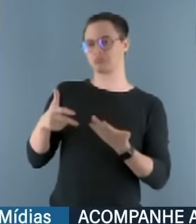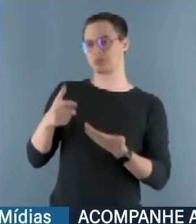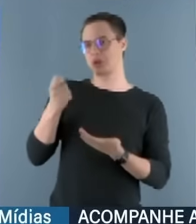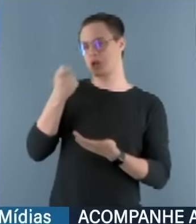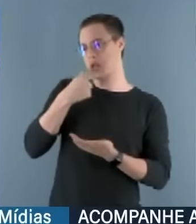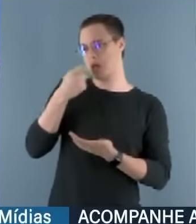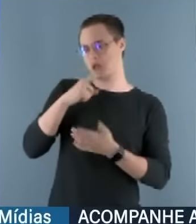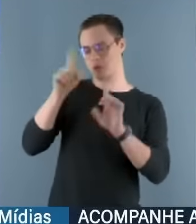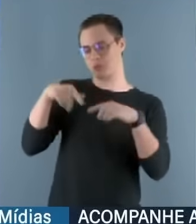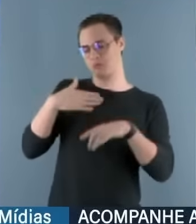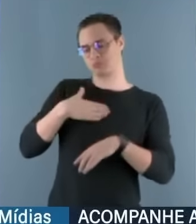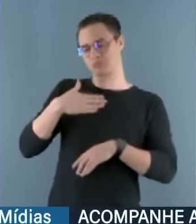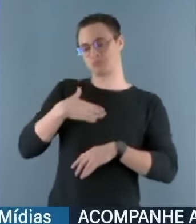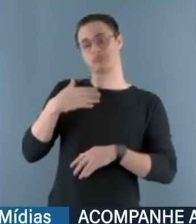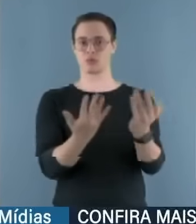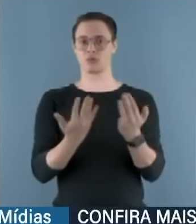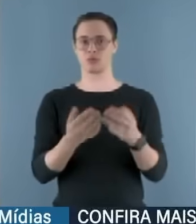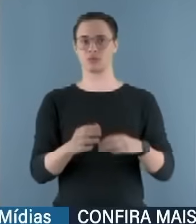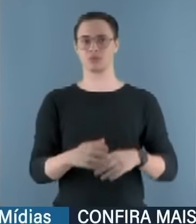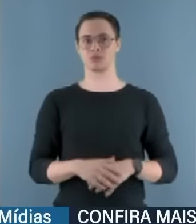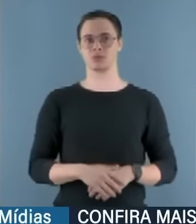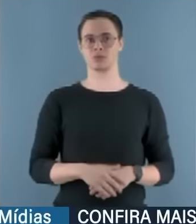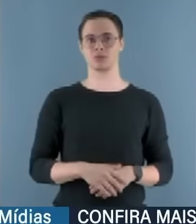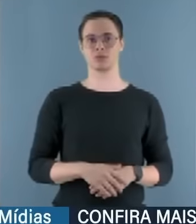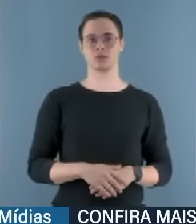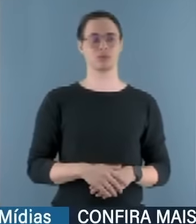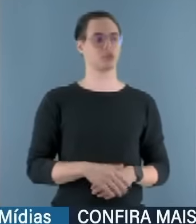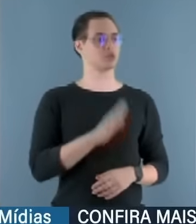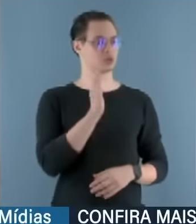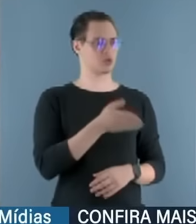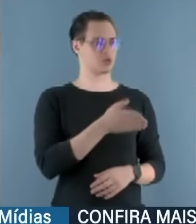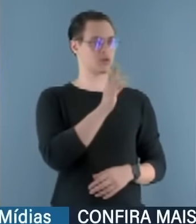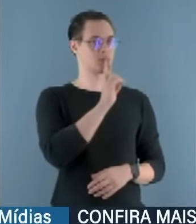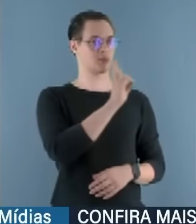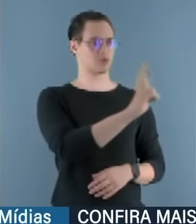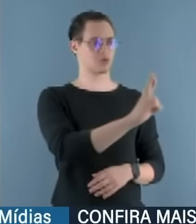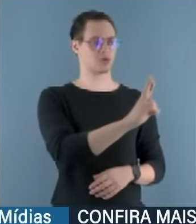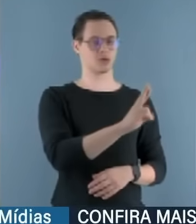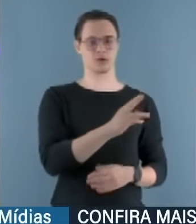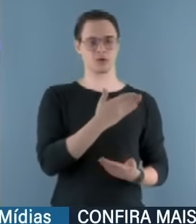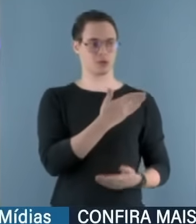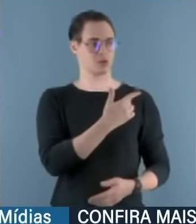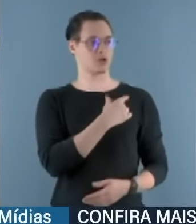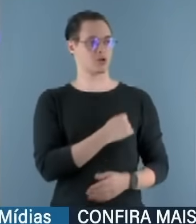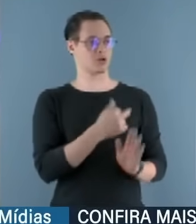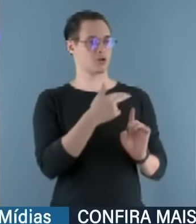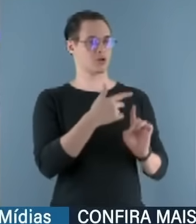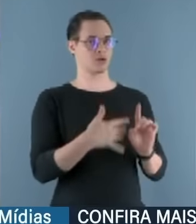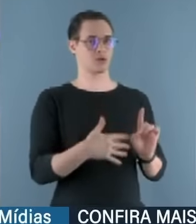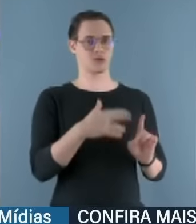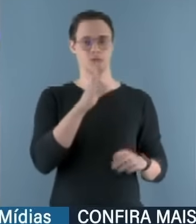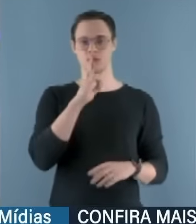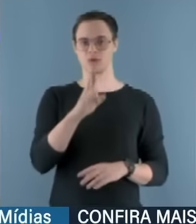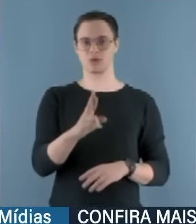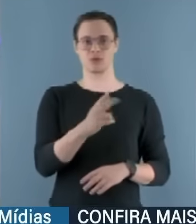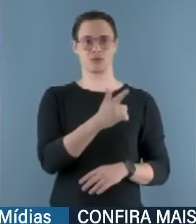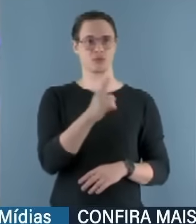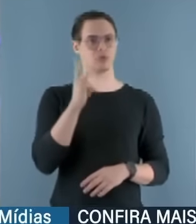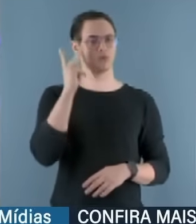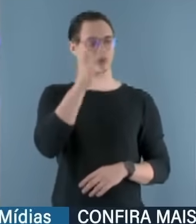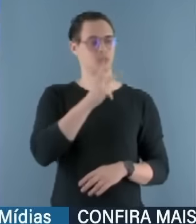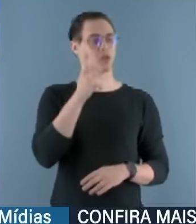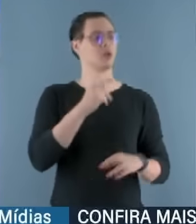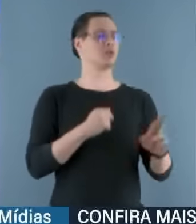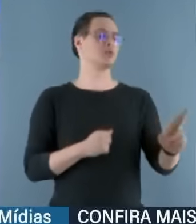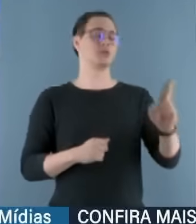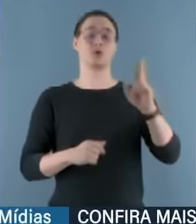aqui comigo. Diz muito a respeito também do senhor. Deputado, isso já foi respondido para a relatora e foi respondido também nas palavras... Eu quero que o senhor responda